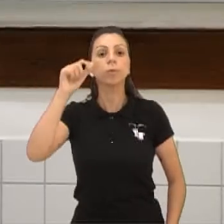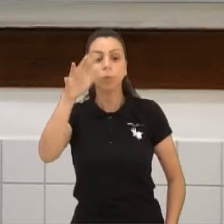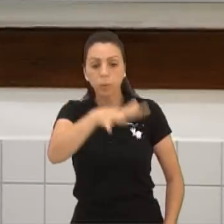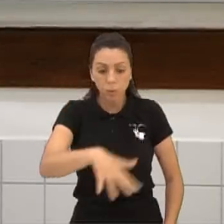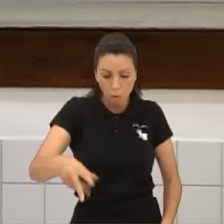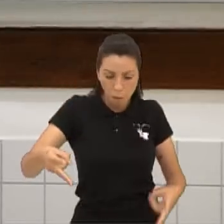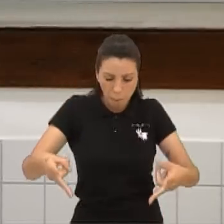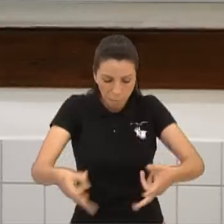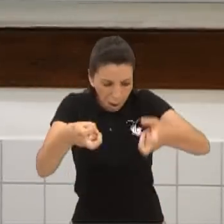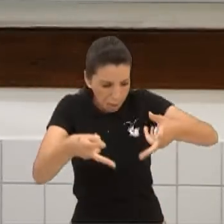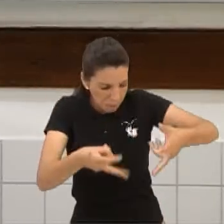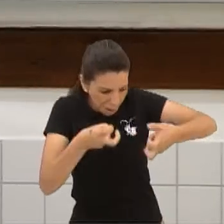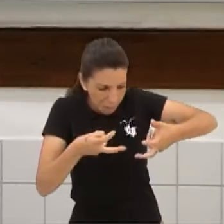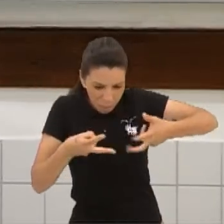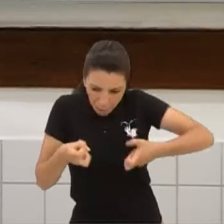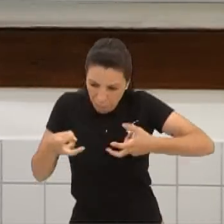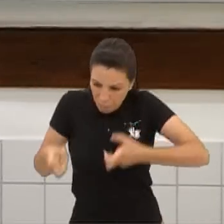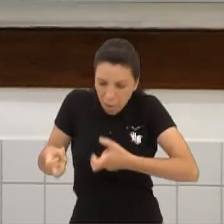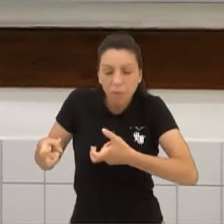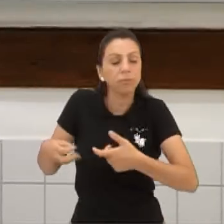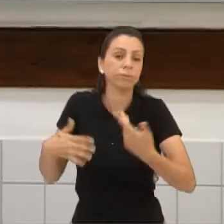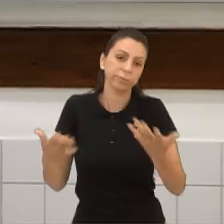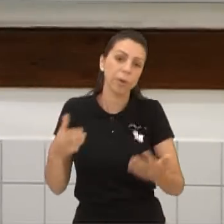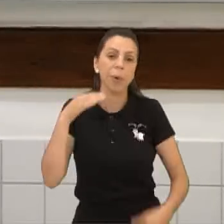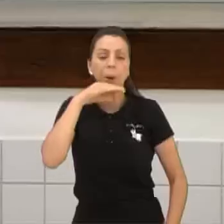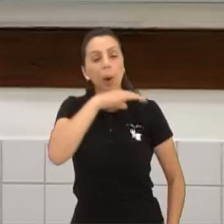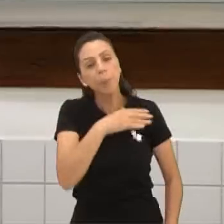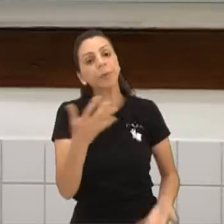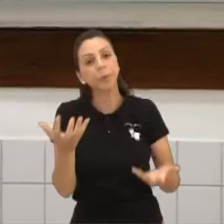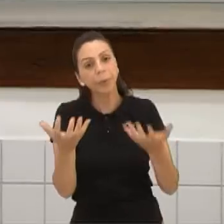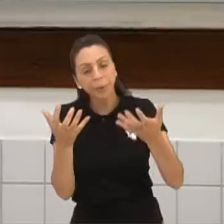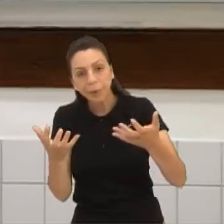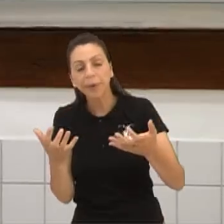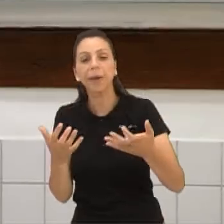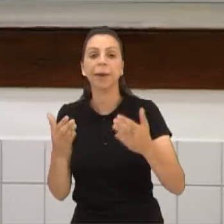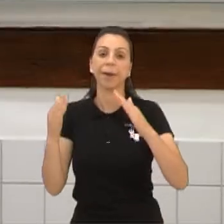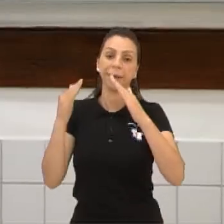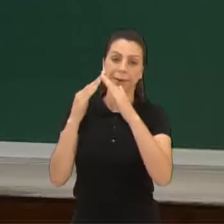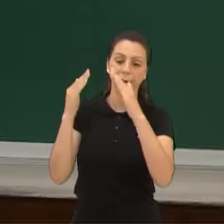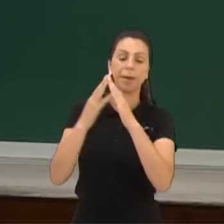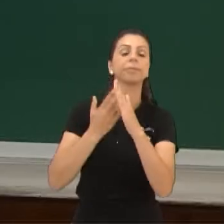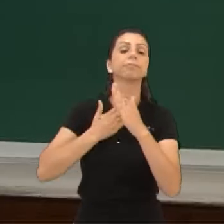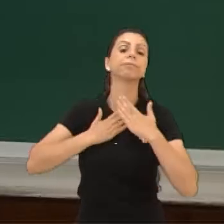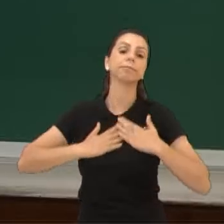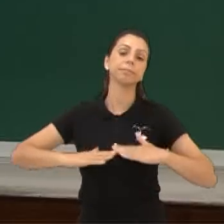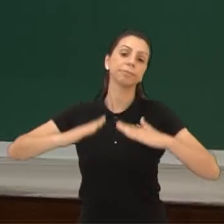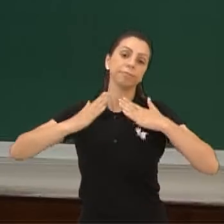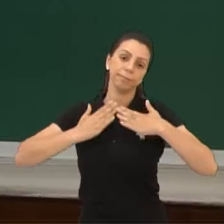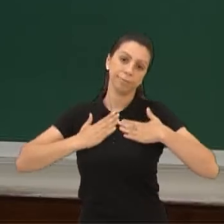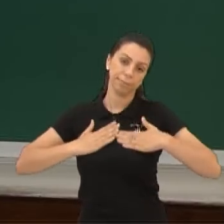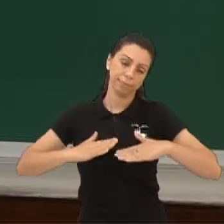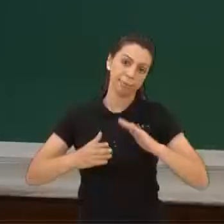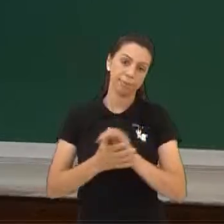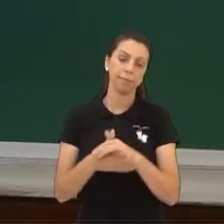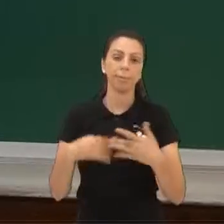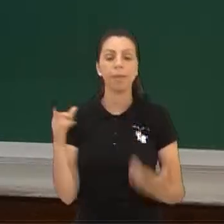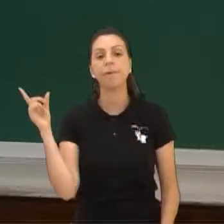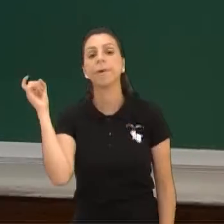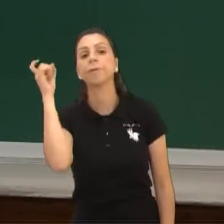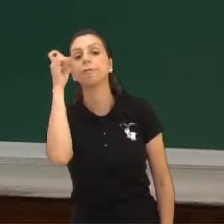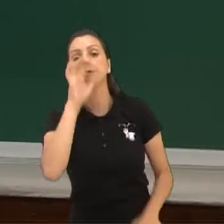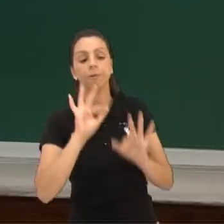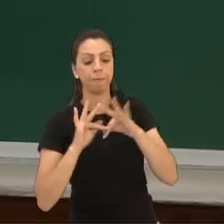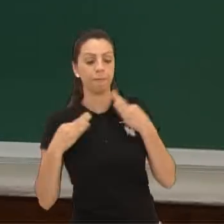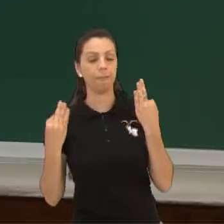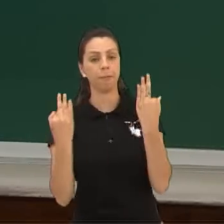ambiental. É lógico que todos nós queremos conforto na nossa casa. É difícil aquelas famílias